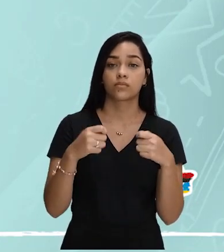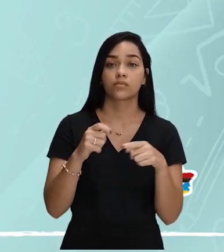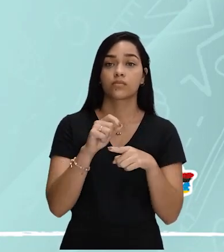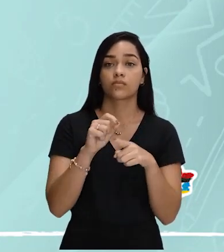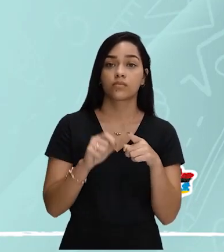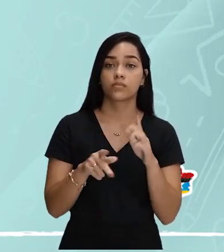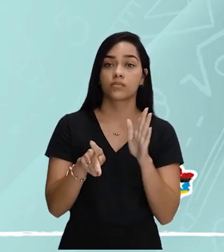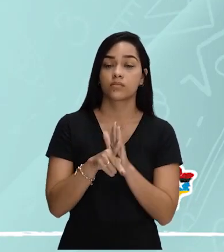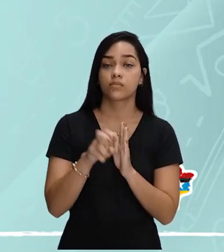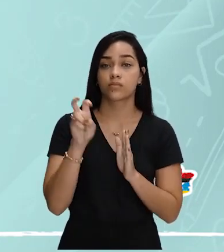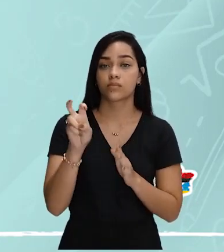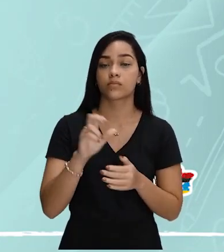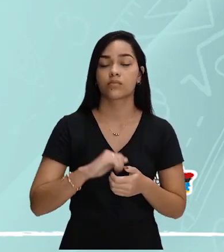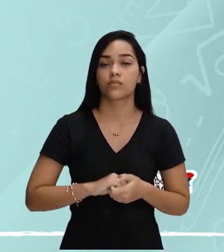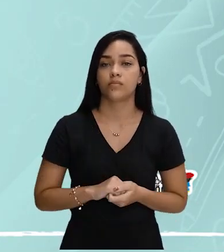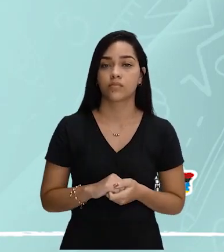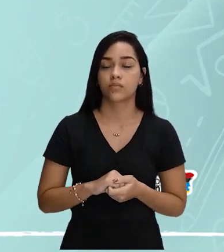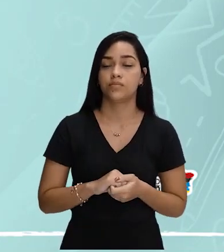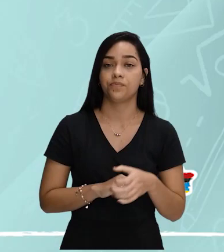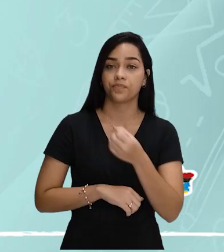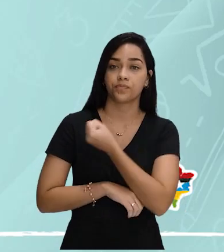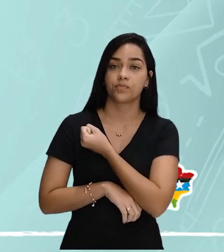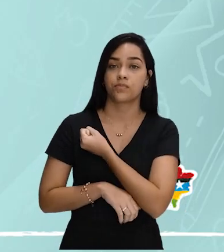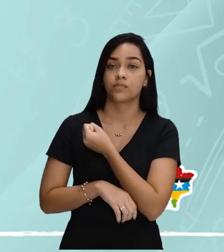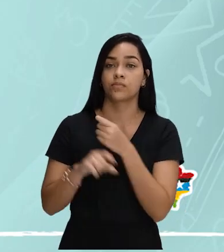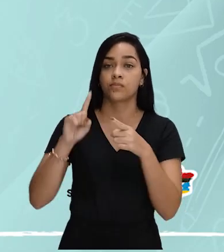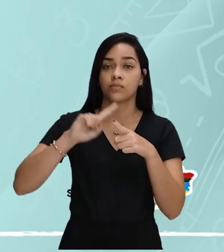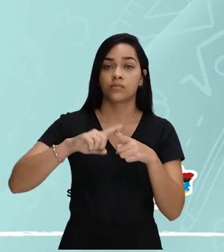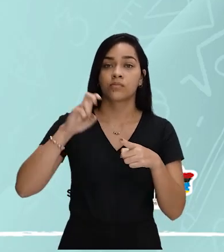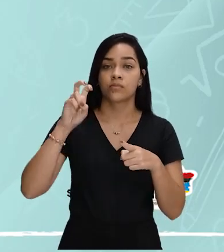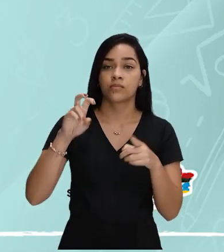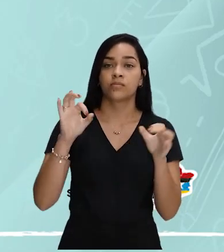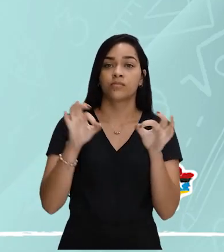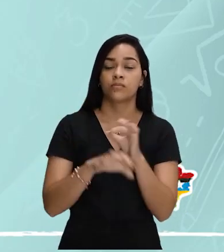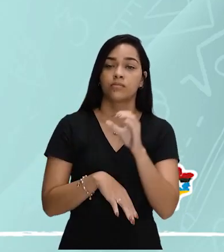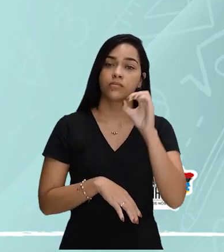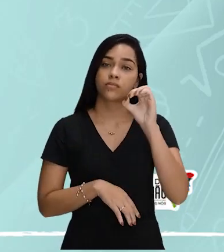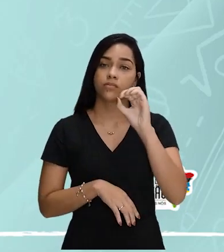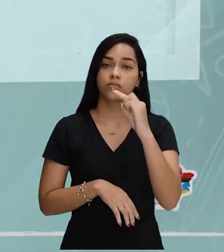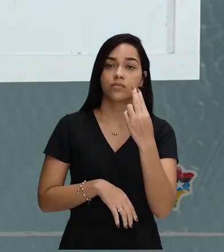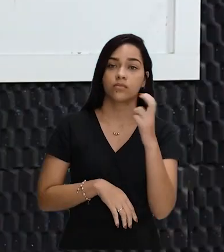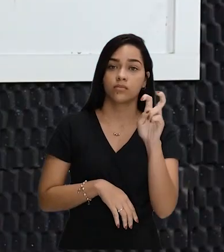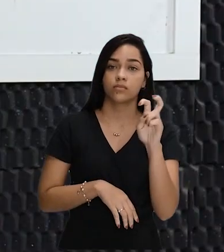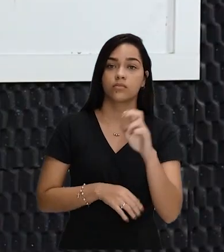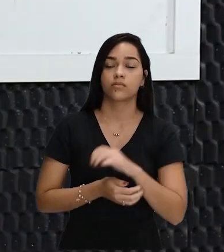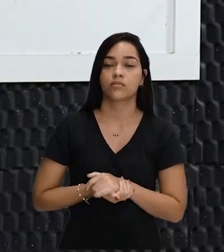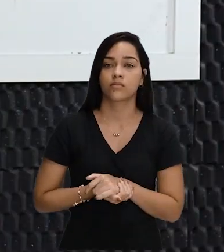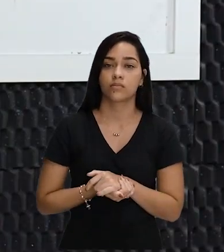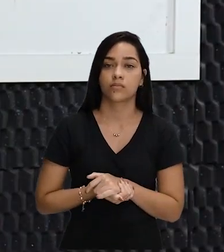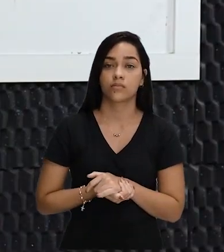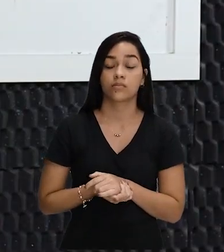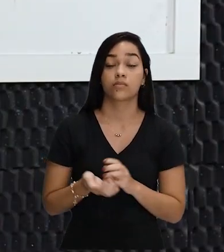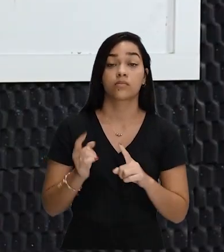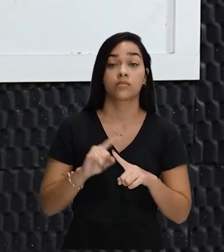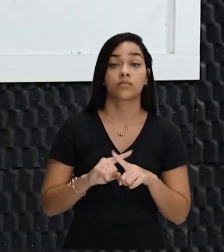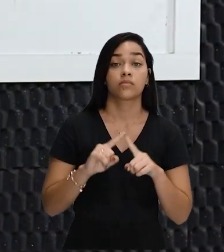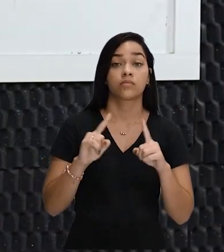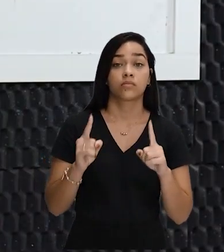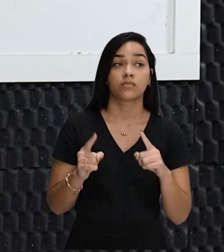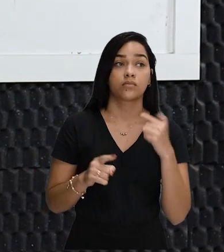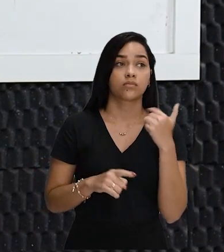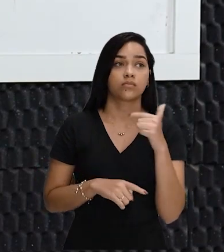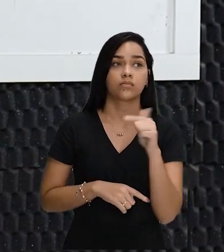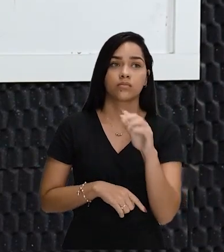ser um múltiplo de 5 e o número múltiplo de 5 Ele termina ou em zero em cinco só que